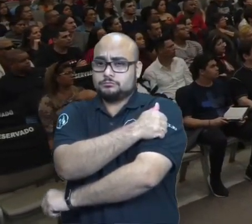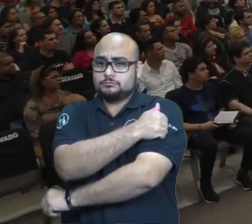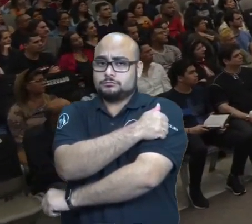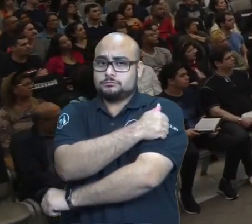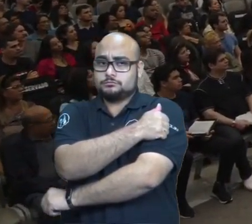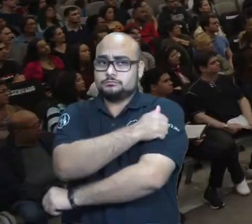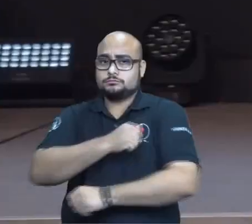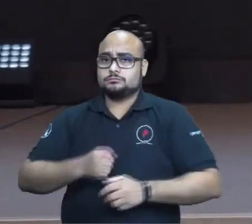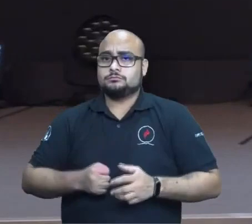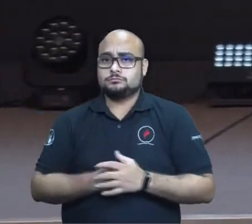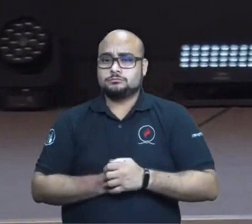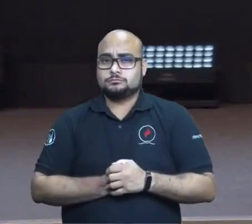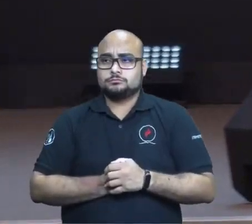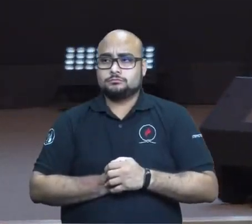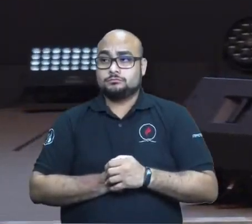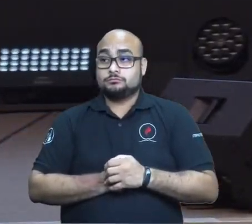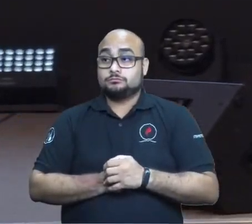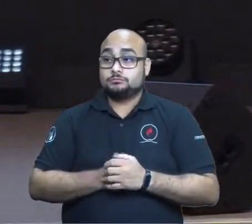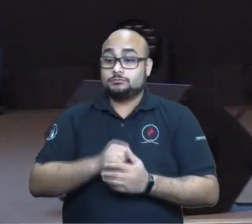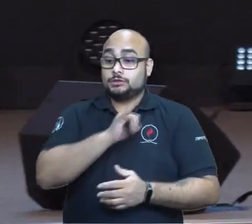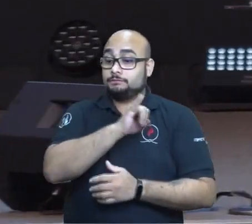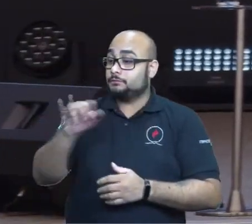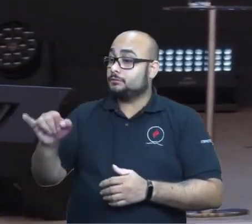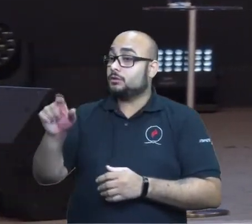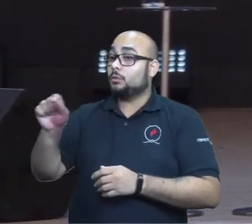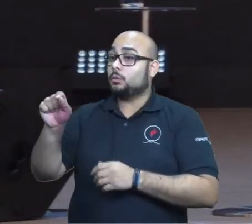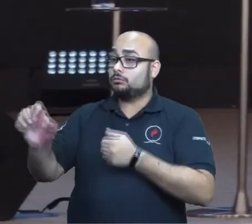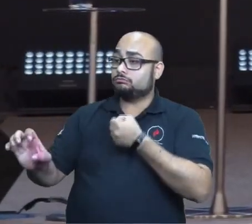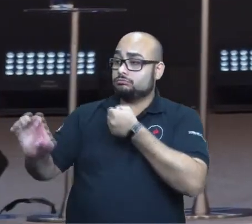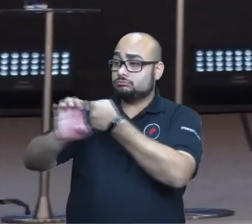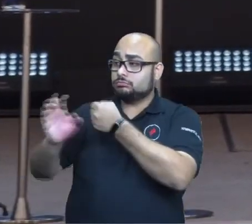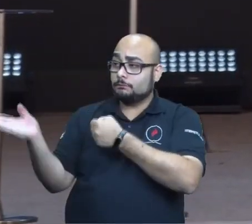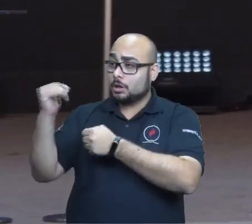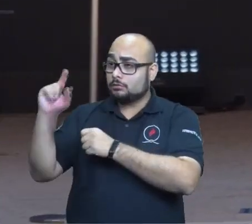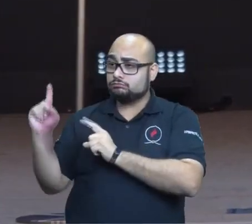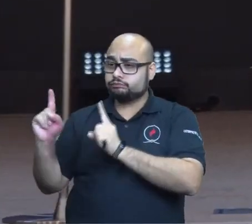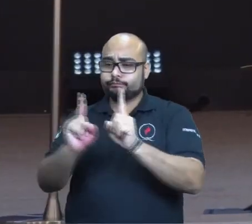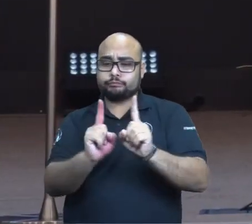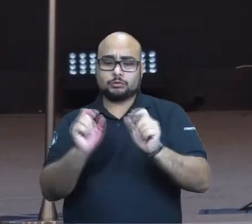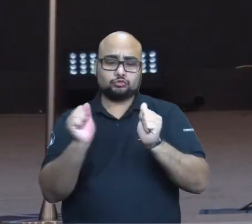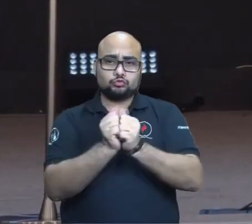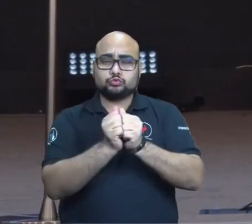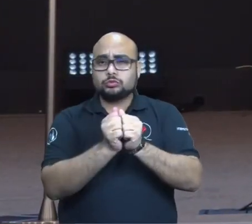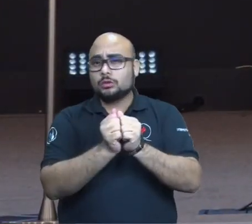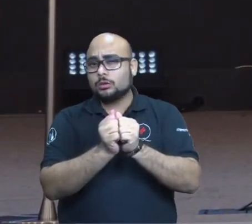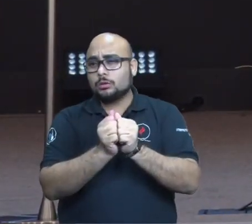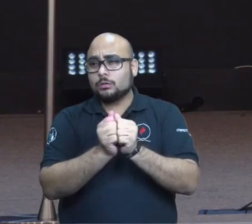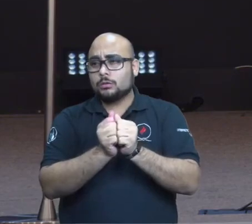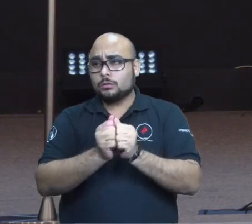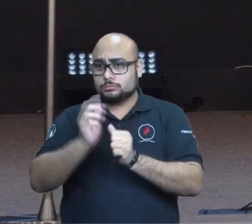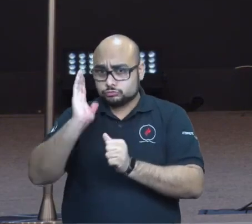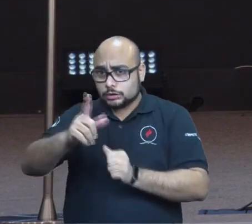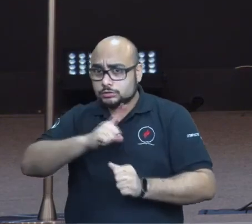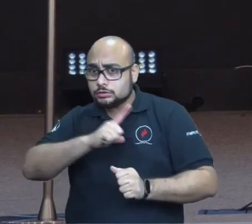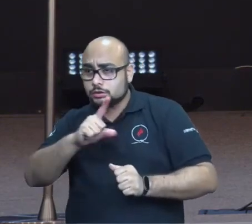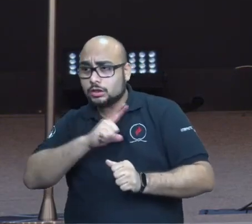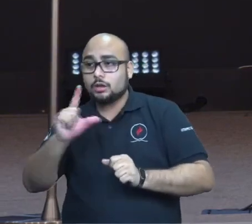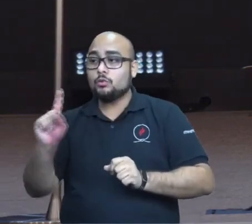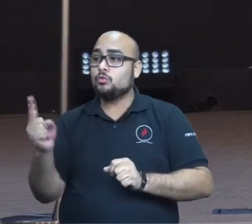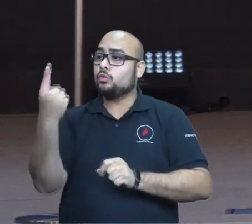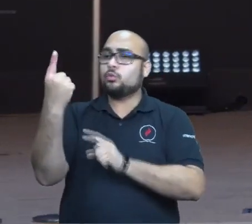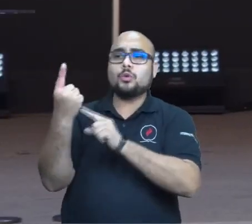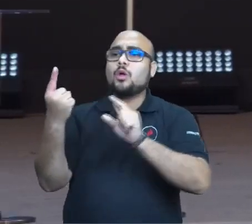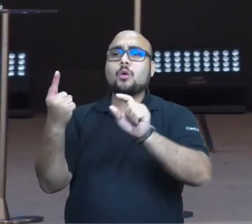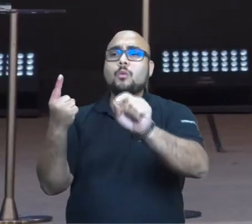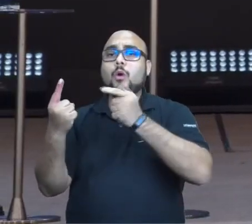deles chega para Eliseu e diz assim vá conosco já tinha um obreiro para cortar